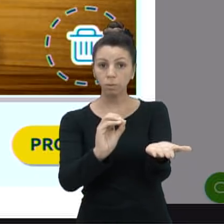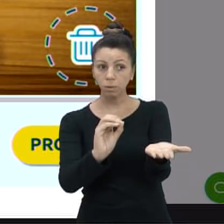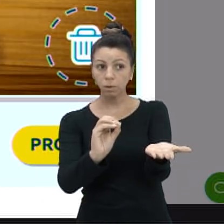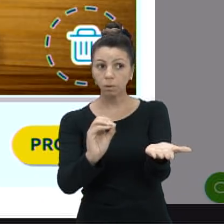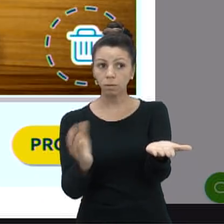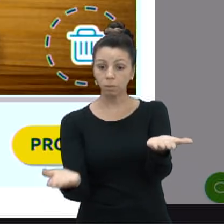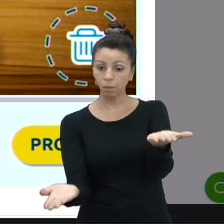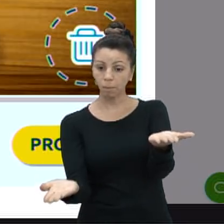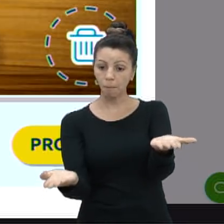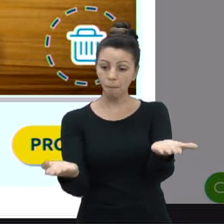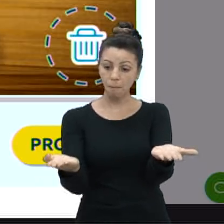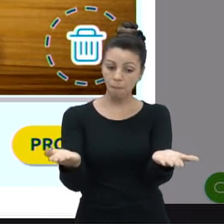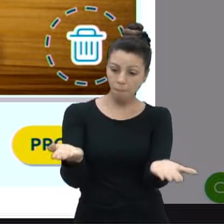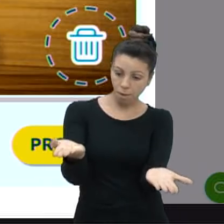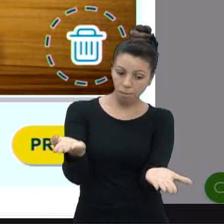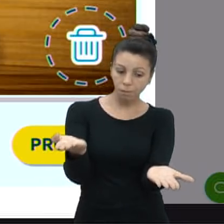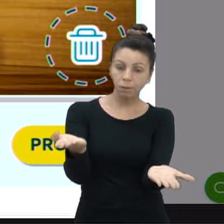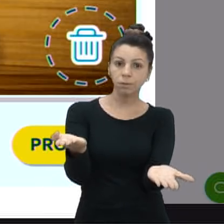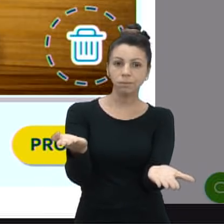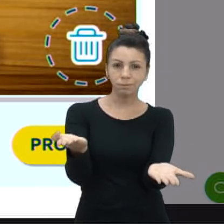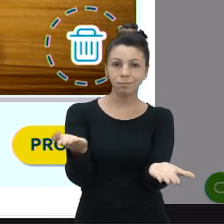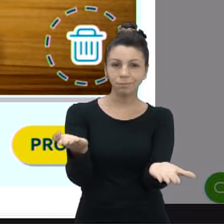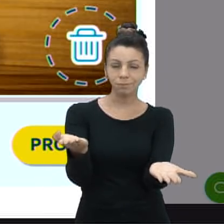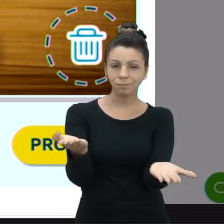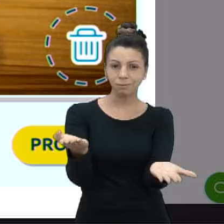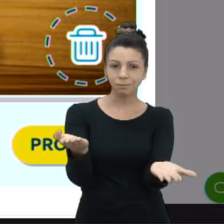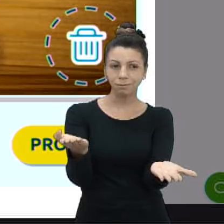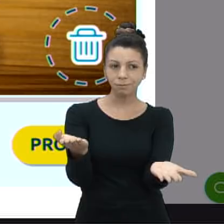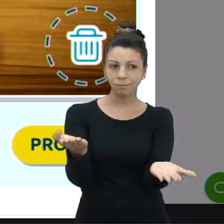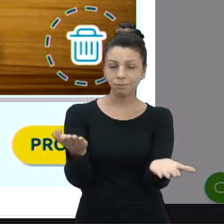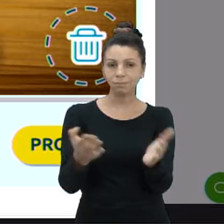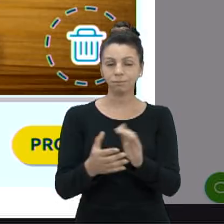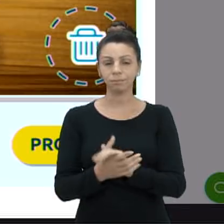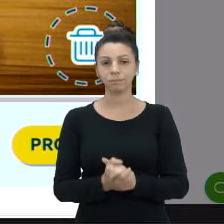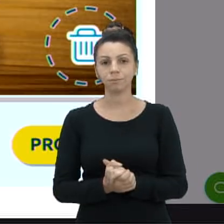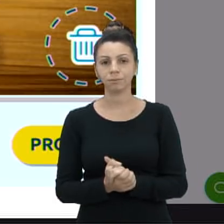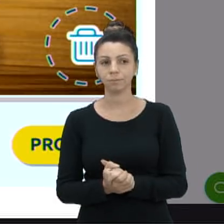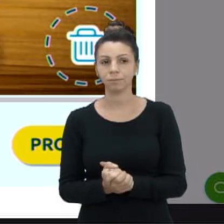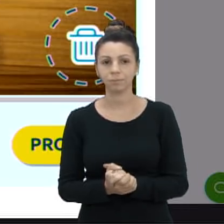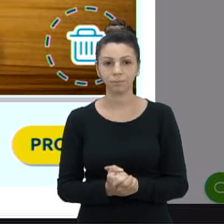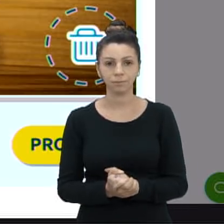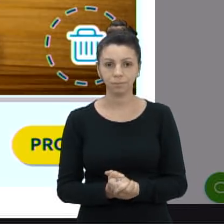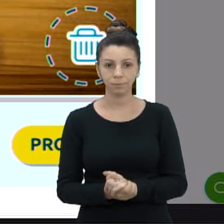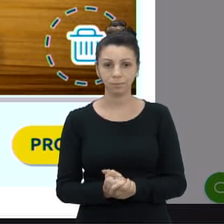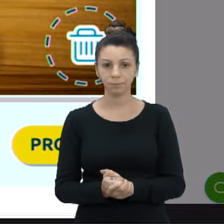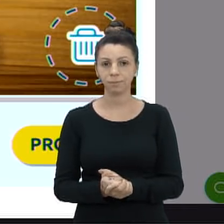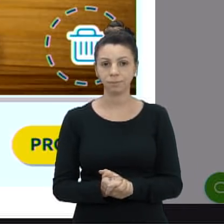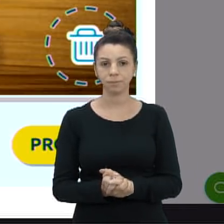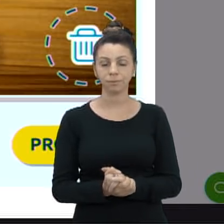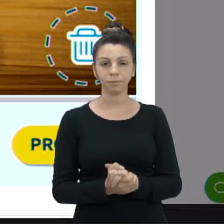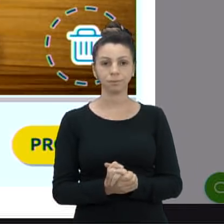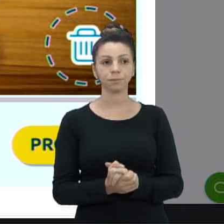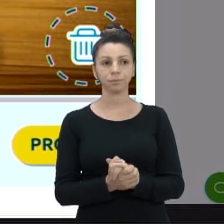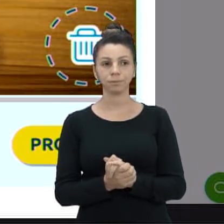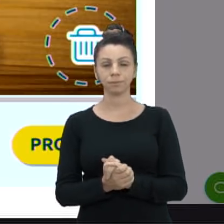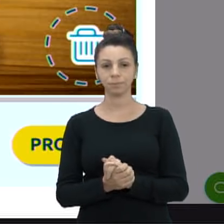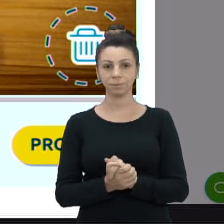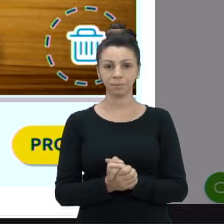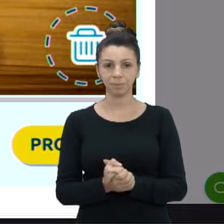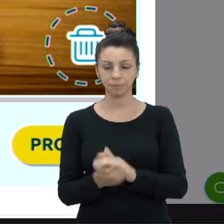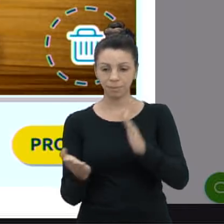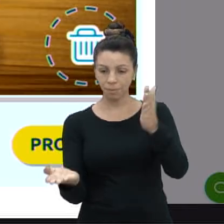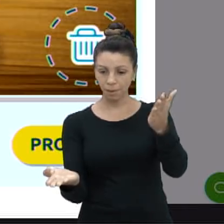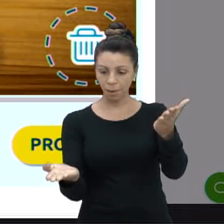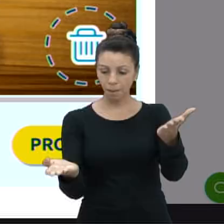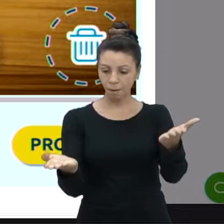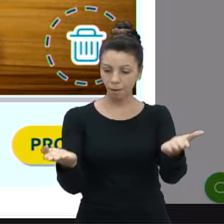mais pesado do que o nosso pó de fada. E com o 100, ó, ele mexeu, mas não